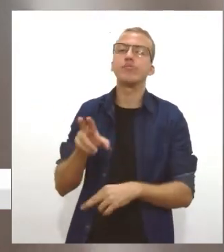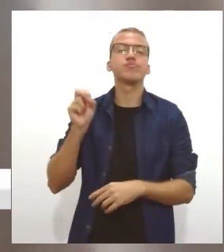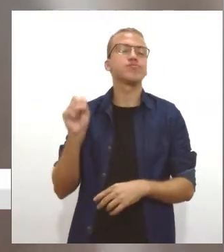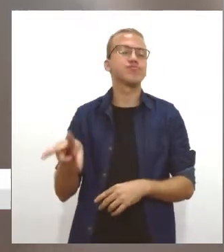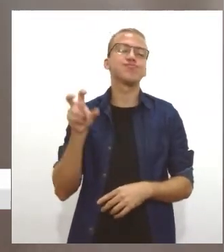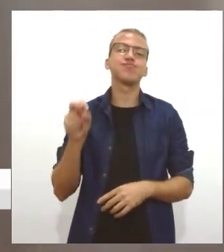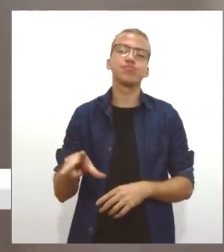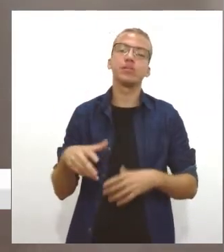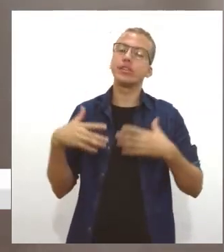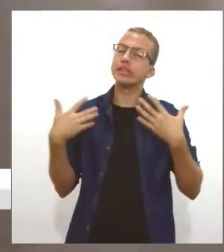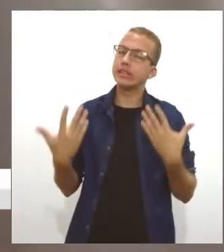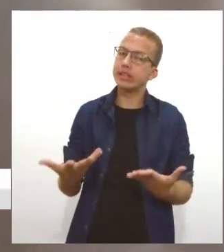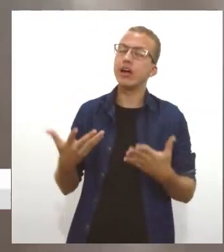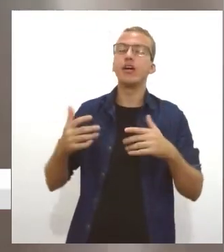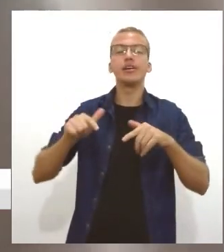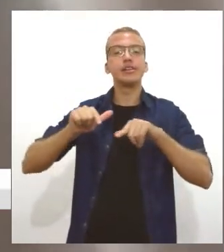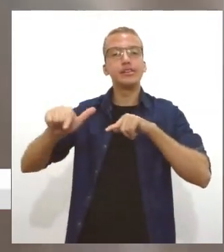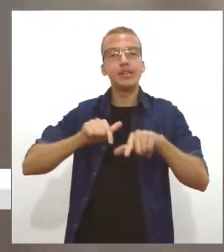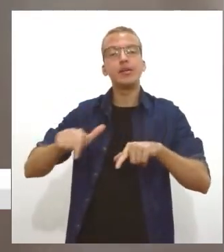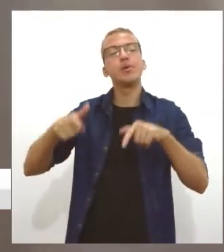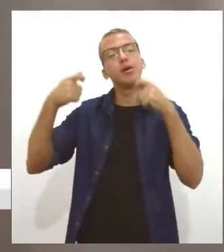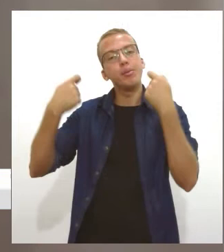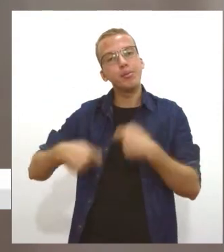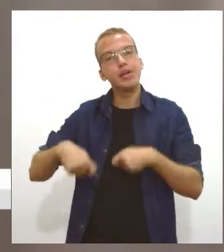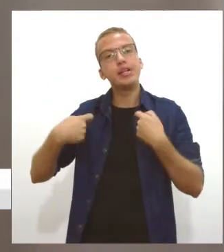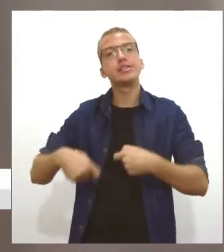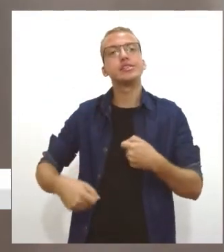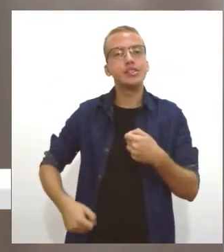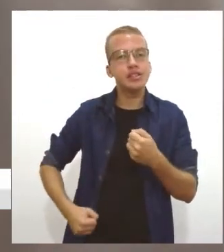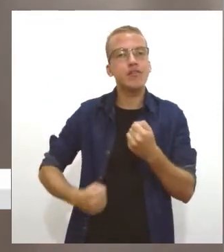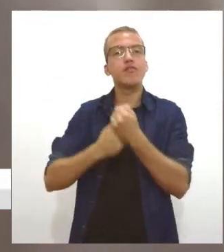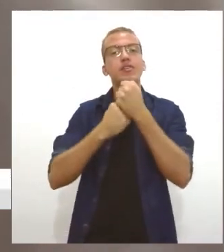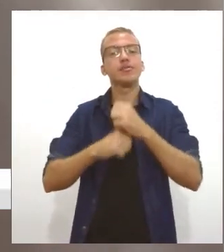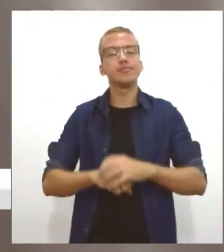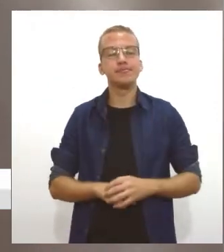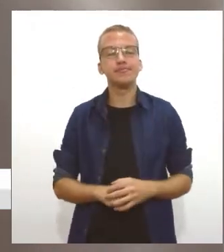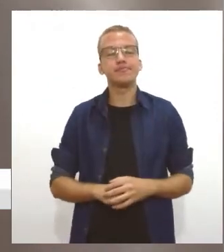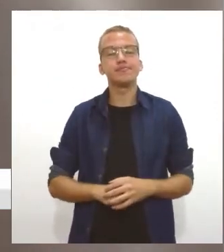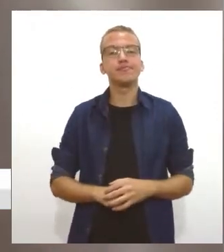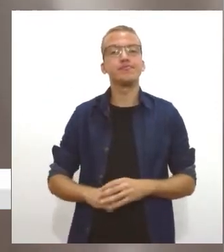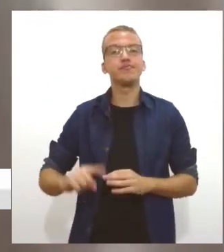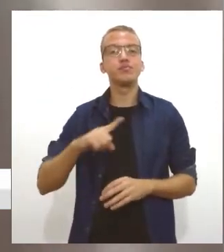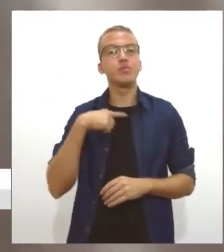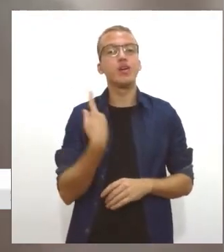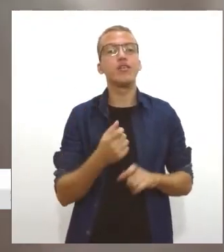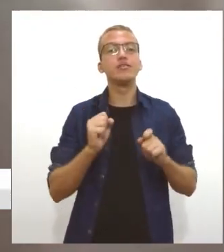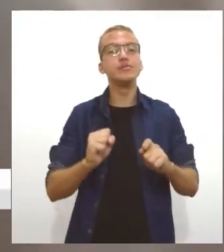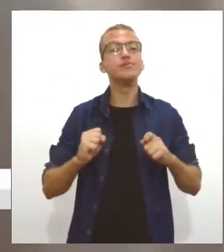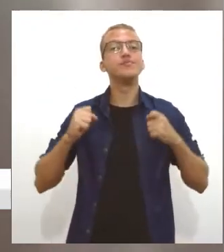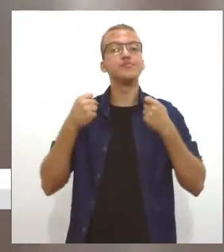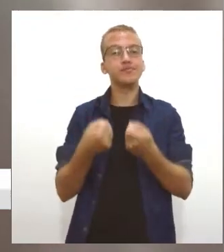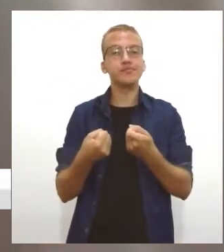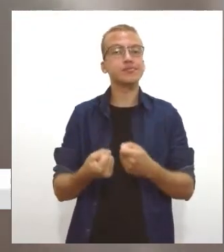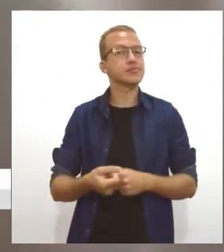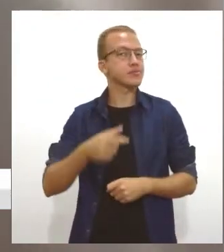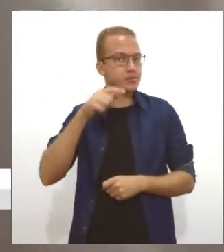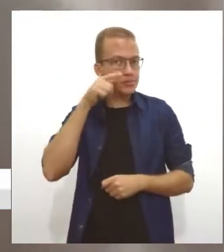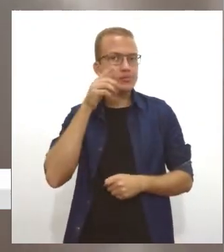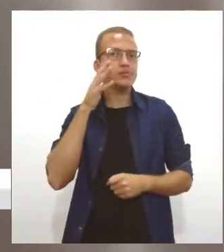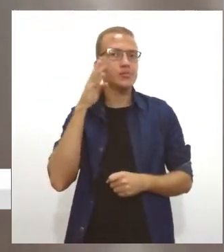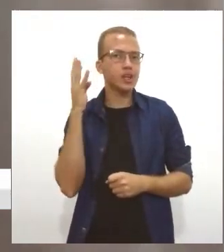ele tem que ser cada vez mais fortalecido. O nosso esforço eu estava ouvindo aqui, sabe,